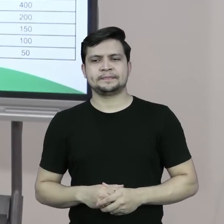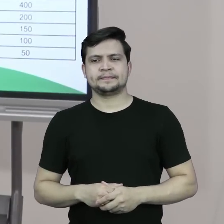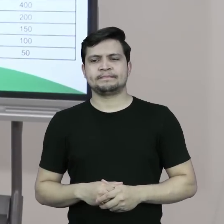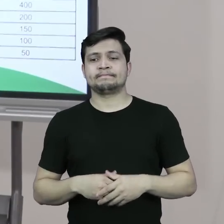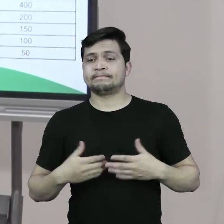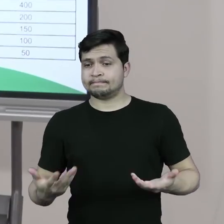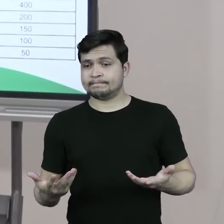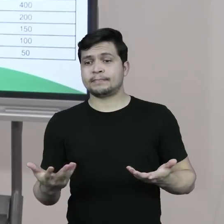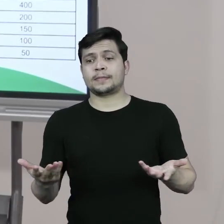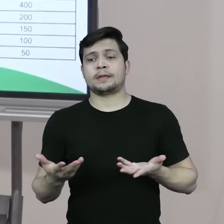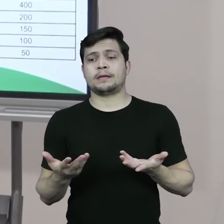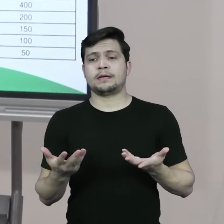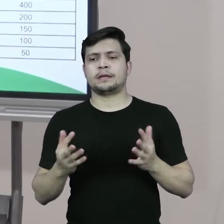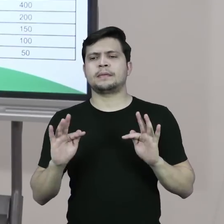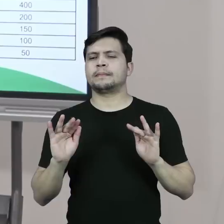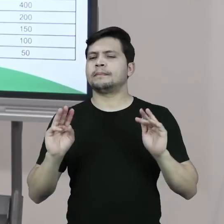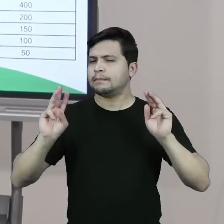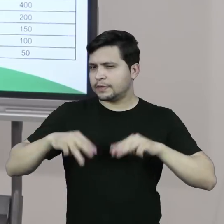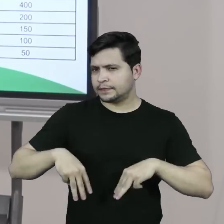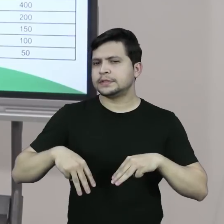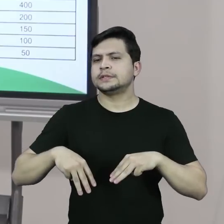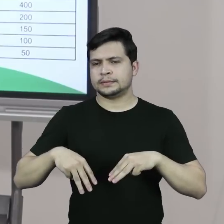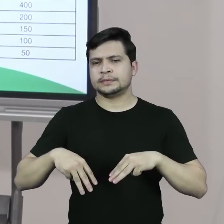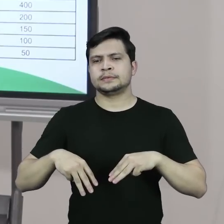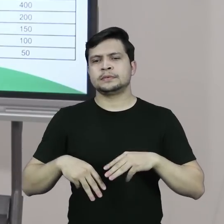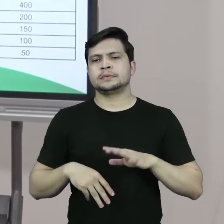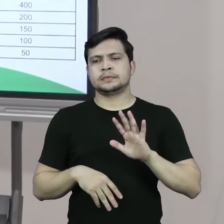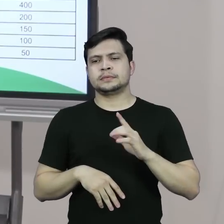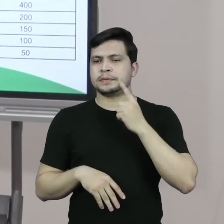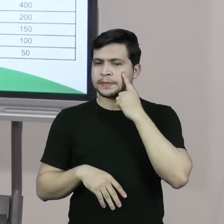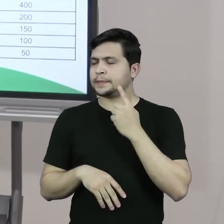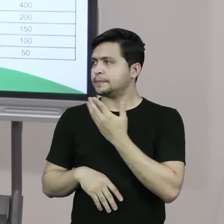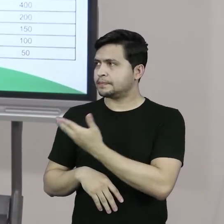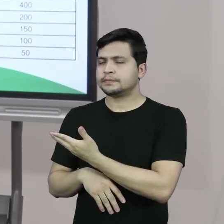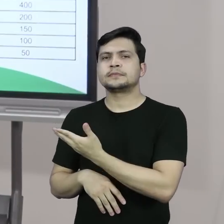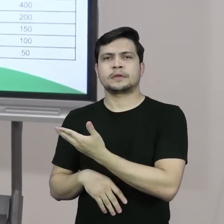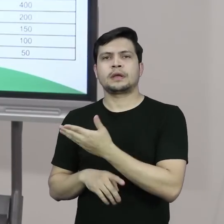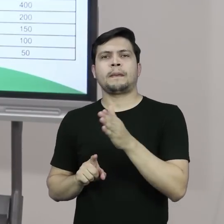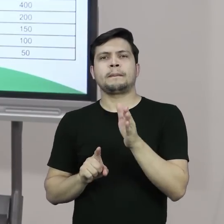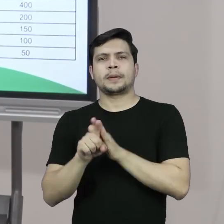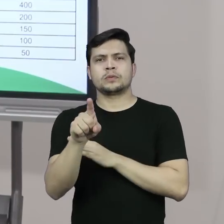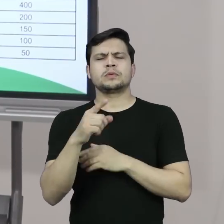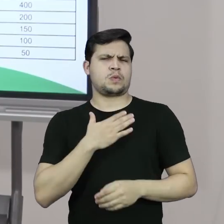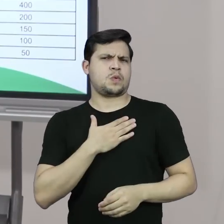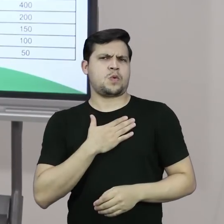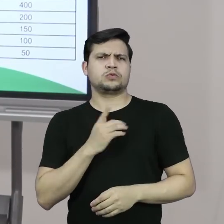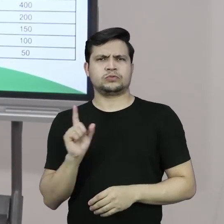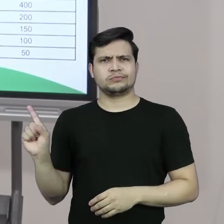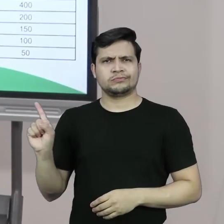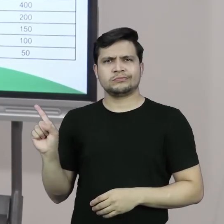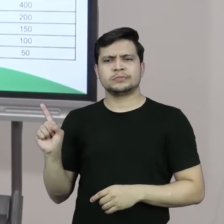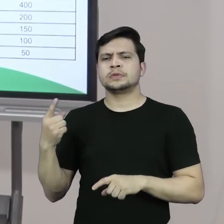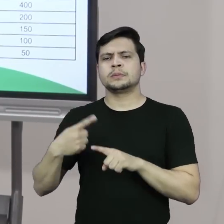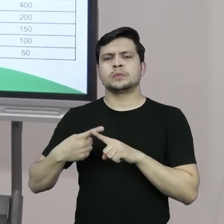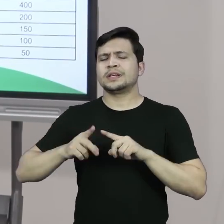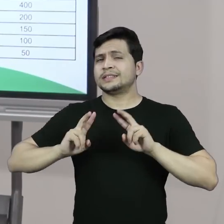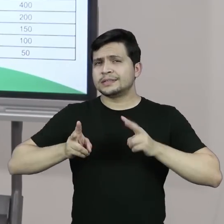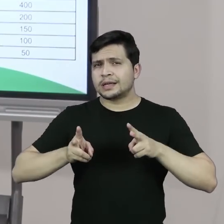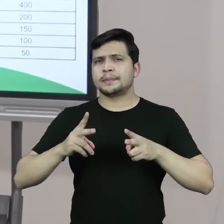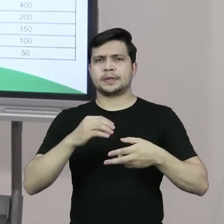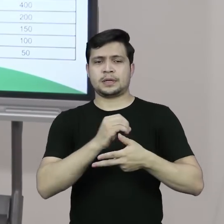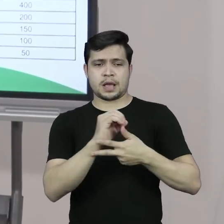trabalhar. A primeira diz o seguinte: questão de 2021, questão 169. O quadro apresenta o número de terremotos de magnitude maior